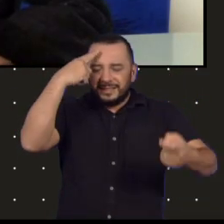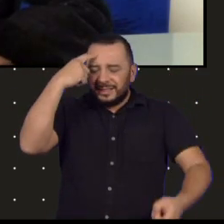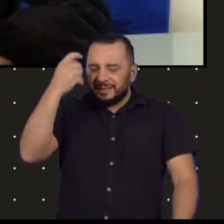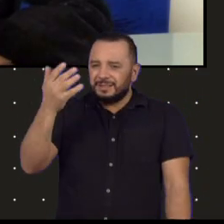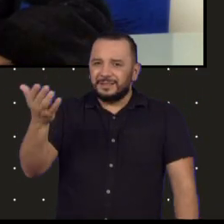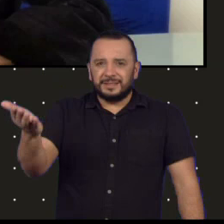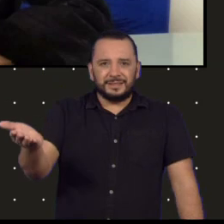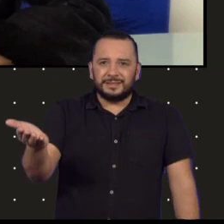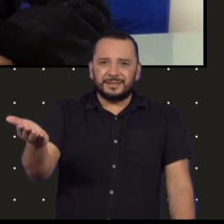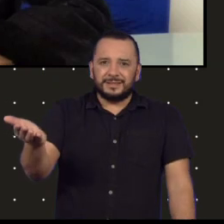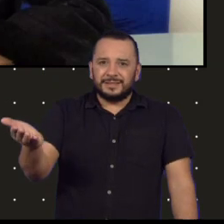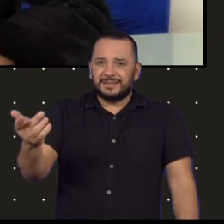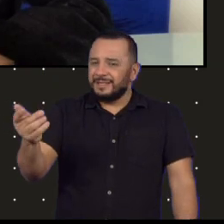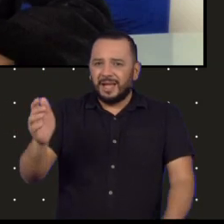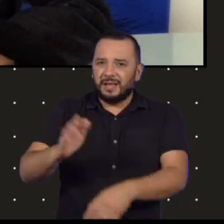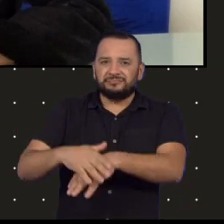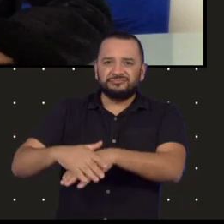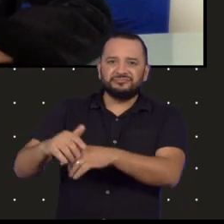e a ação